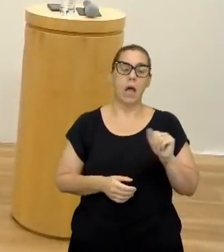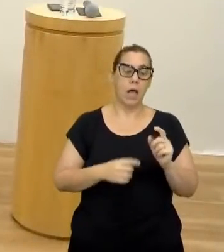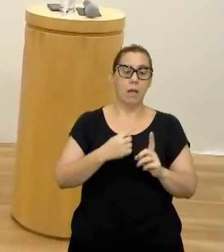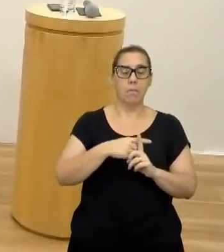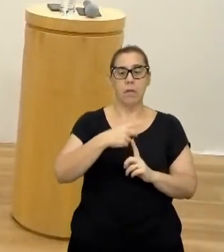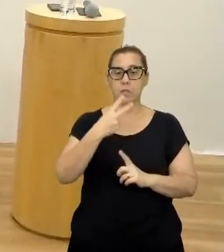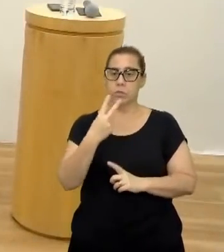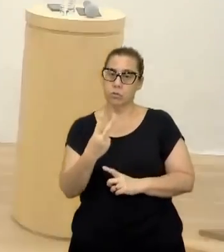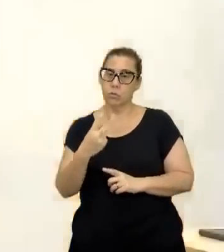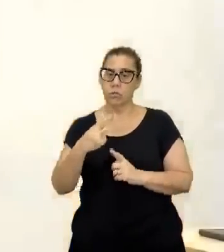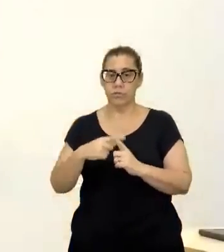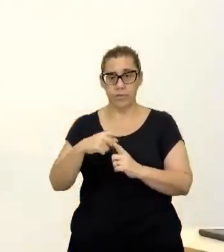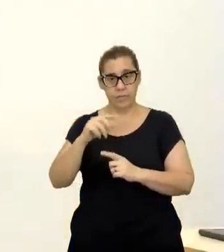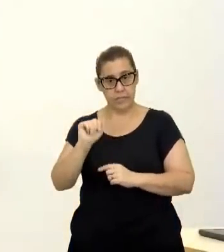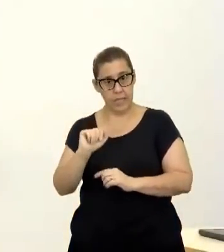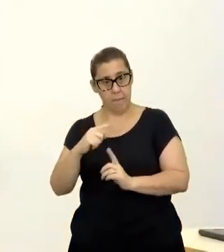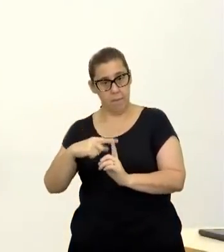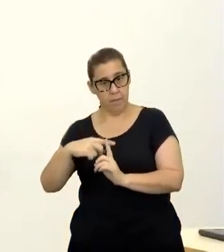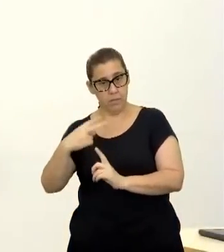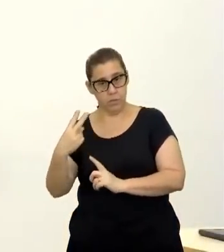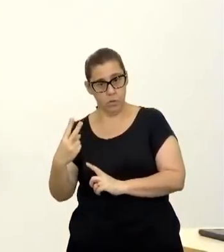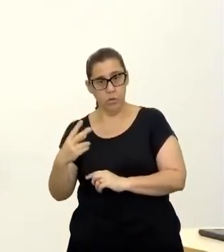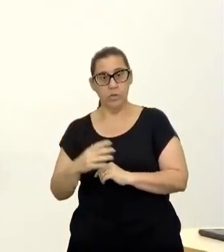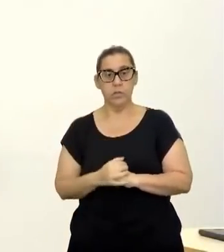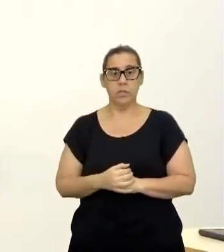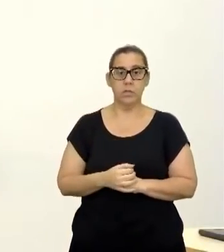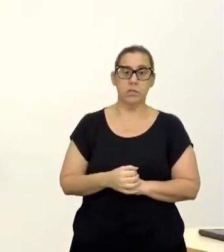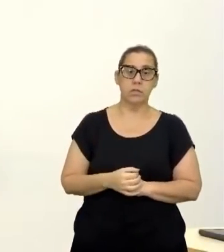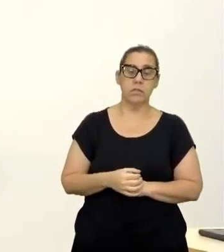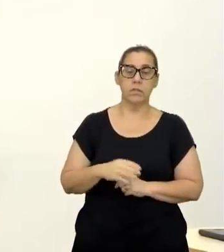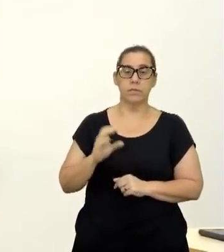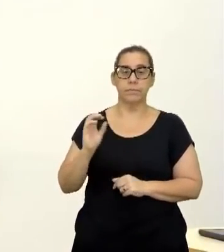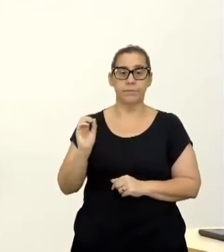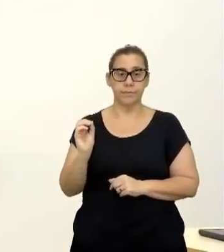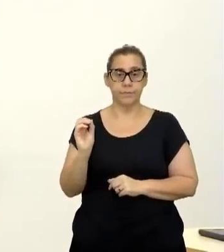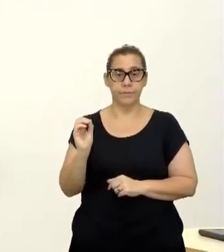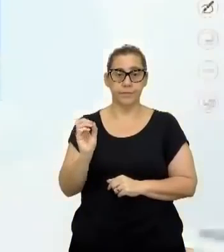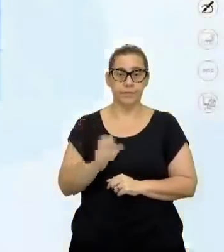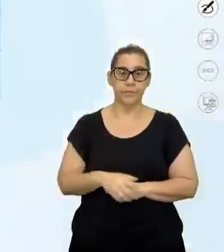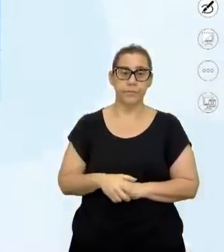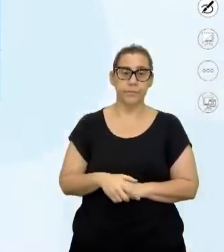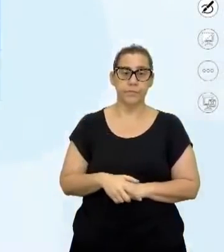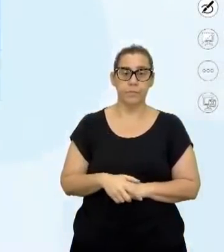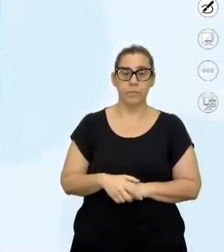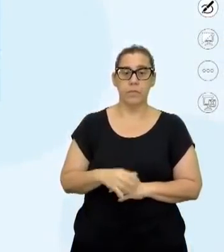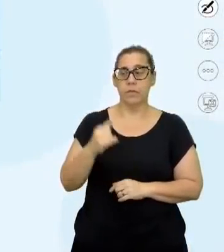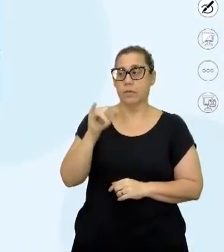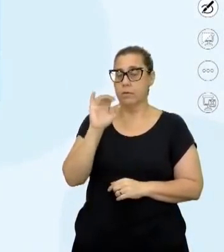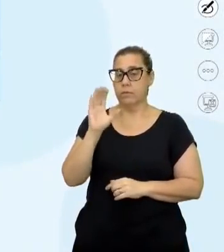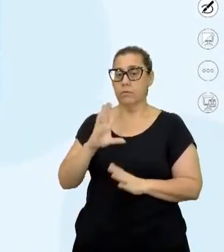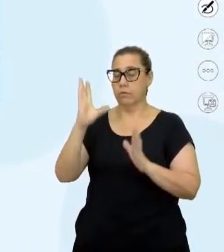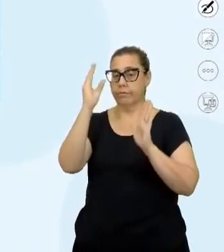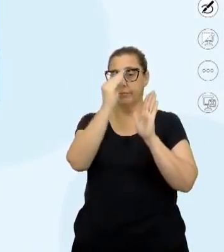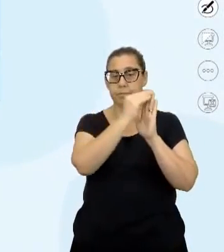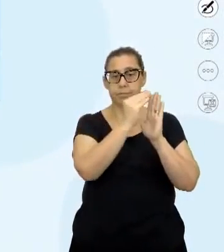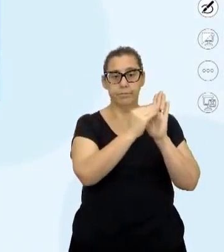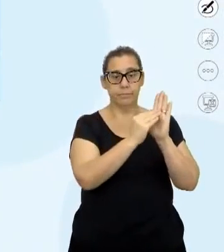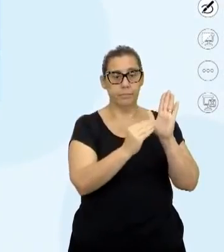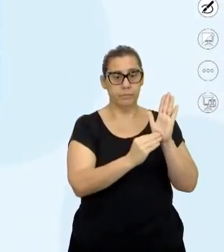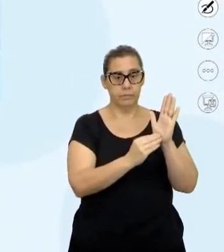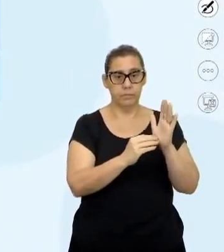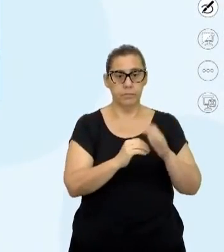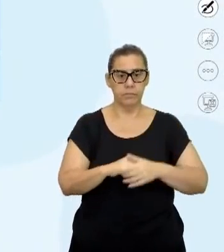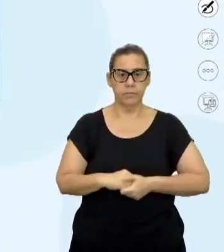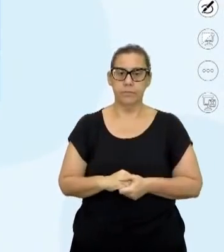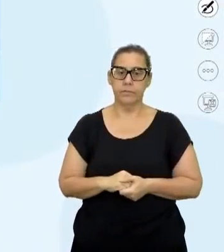mais 2 vezes A mais 2 tem que ser 0. E aí, ó, se você colocar A mais 2 igual a